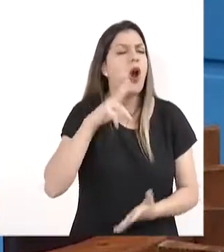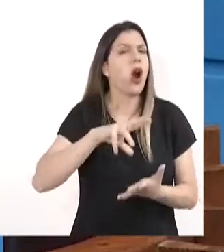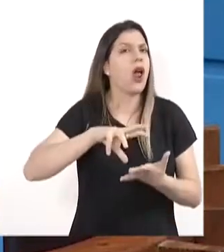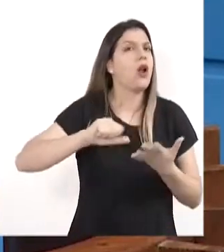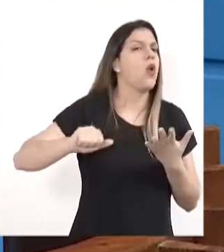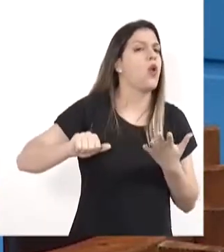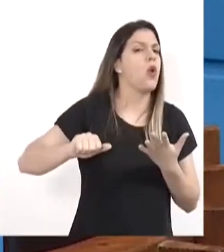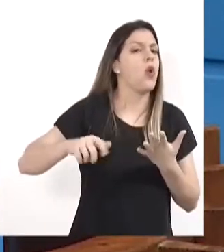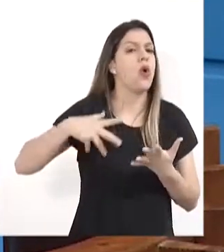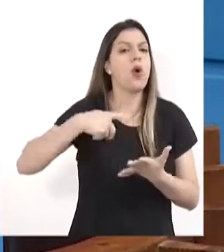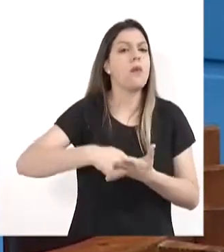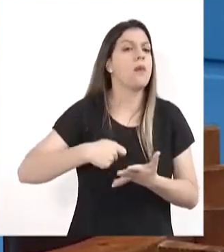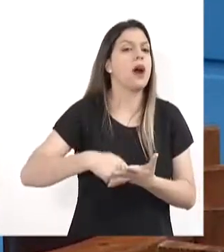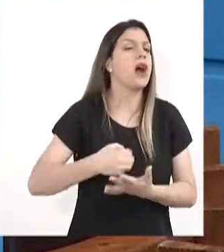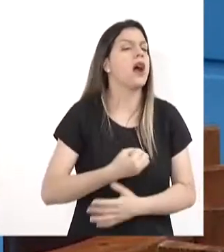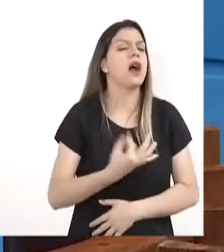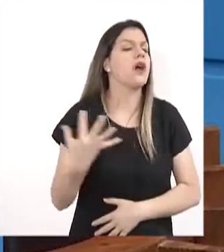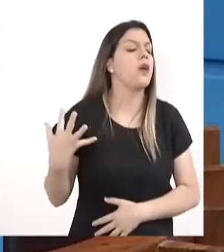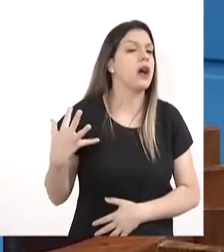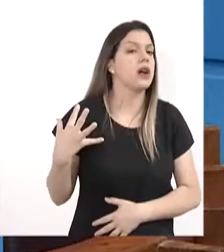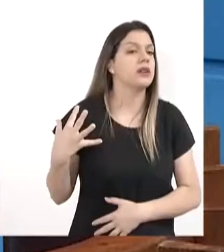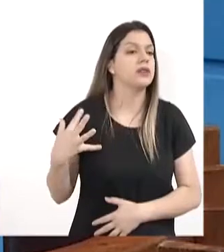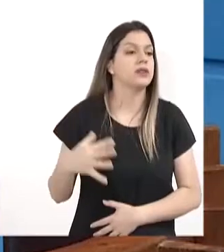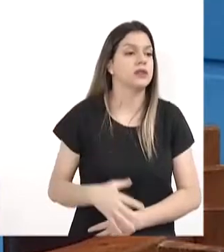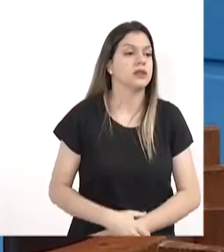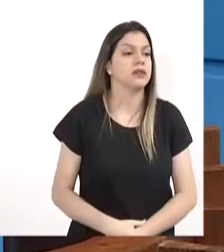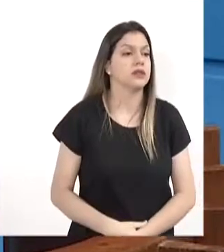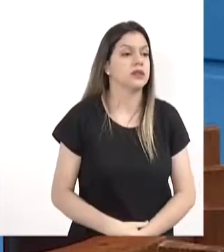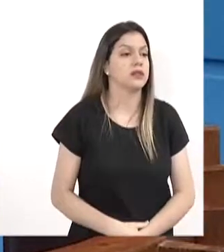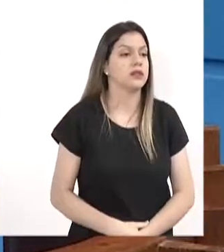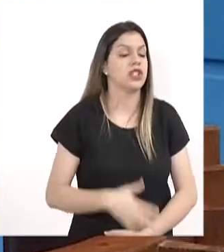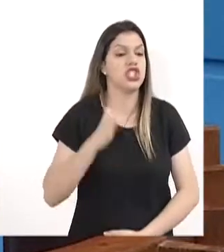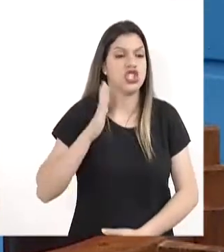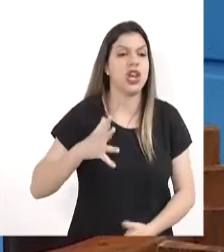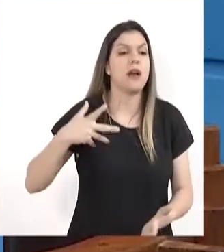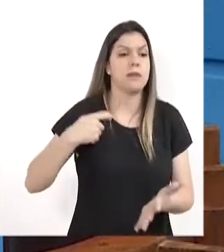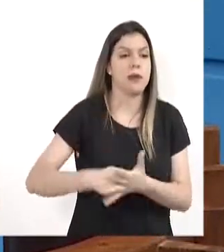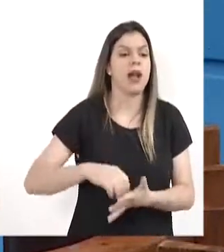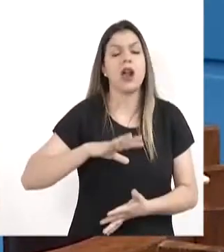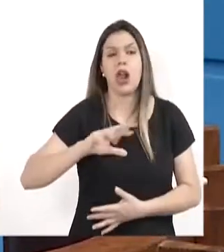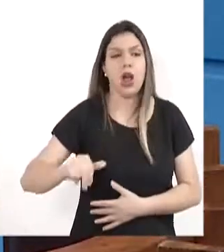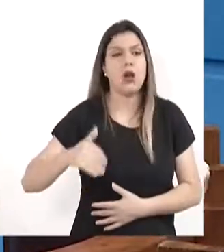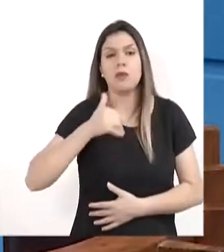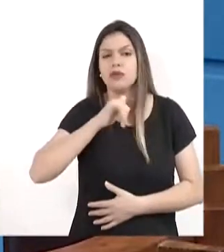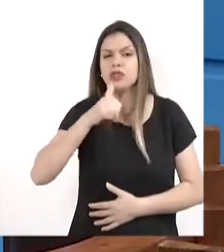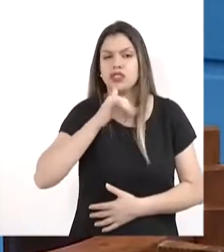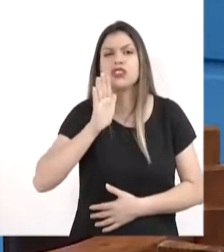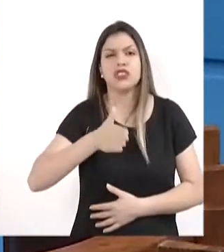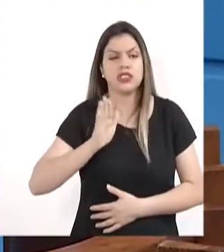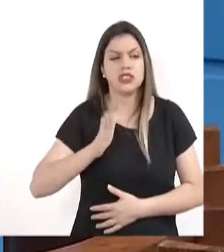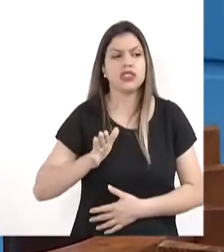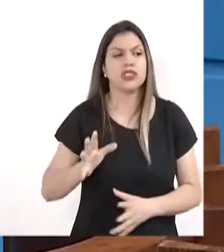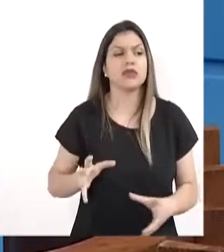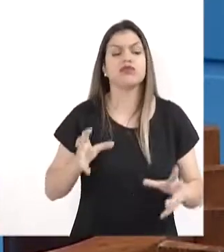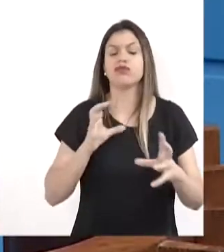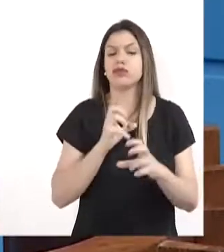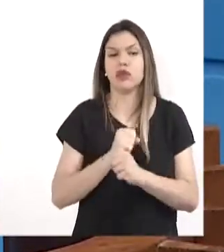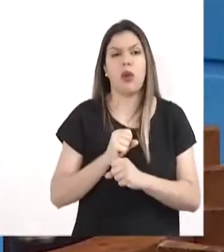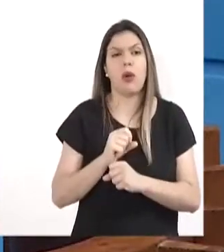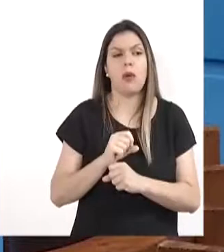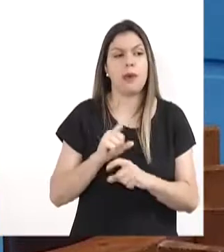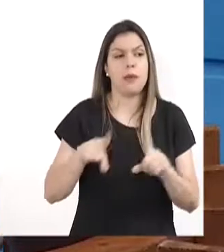obtêm conosco, cobrando da gente desvio e furto de energia, e vamos ver quanto